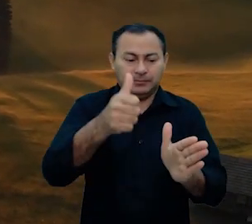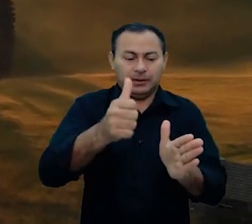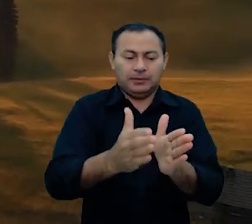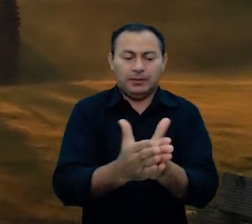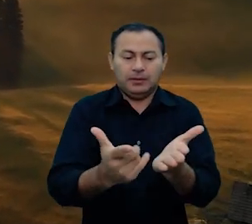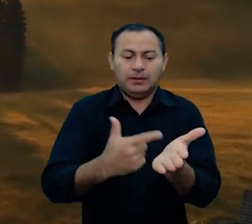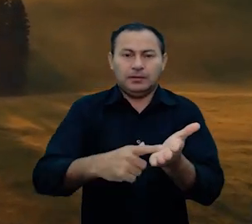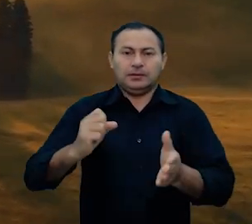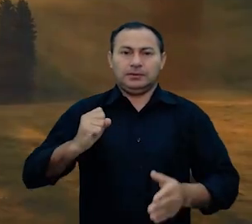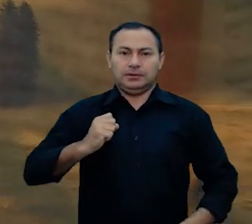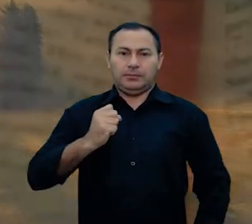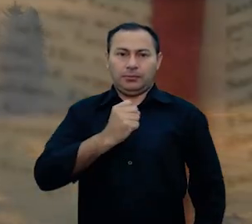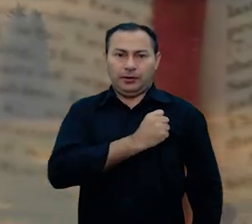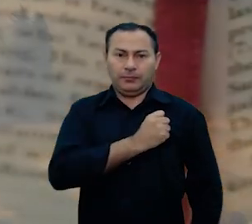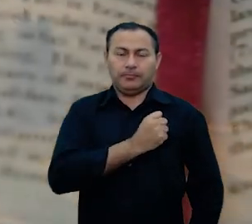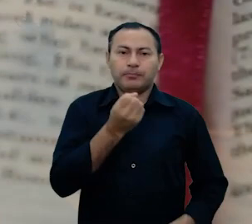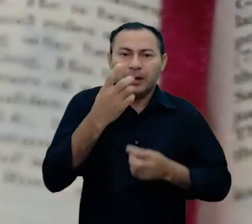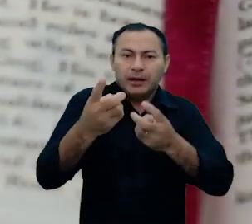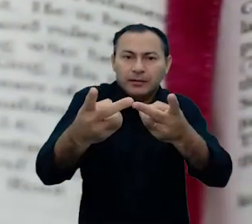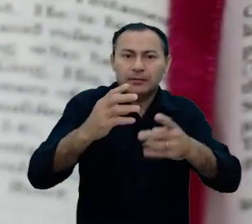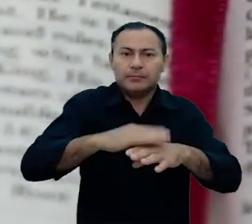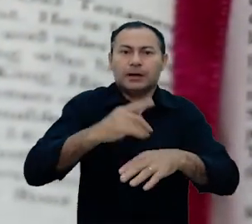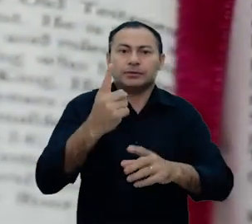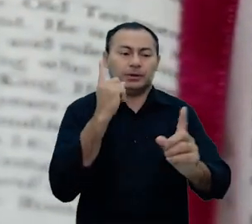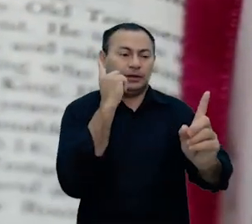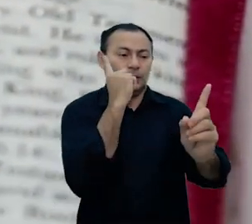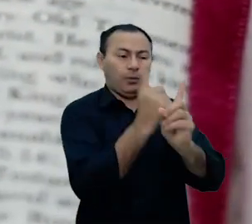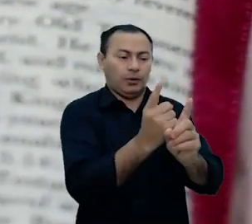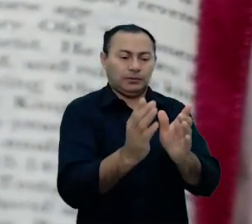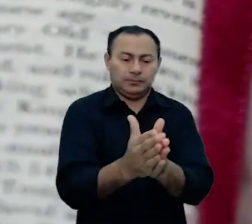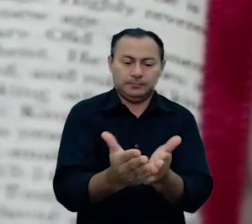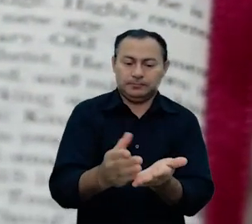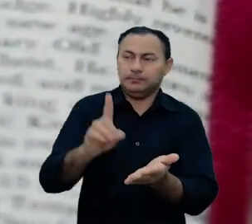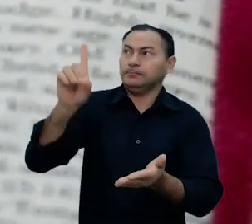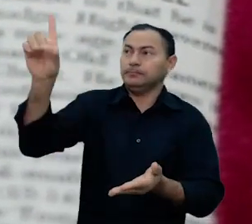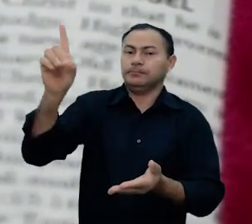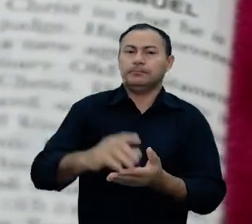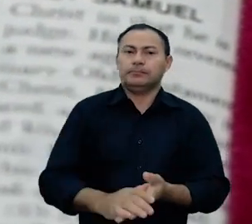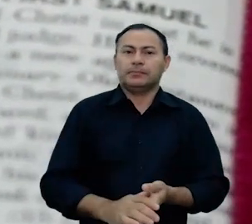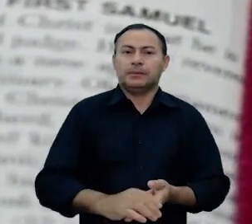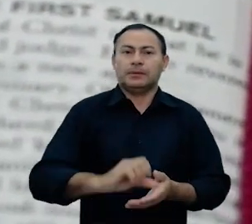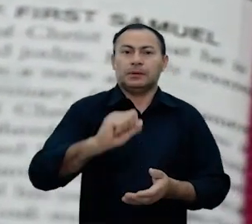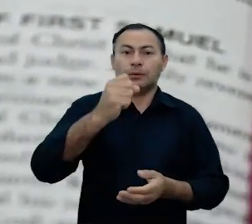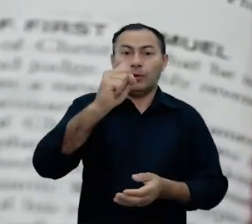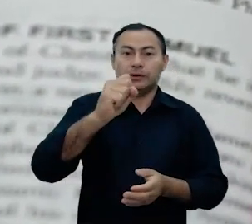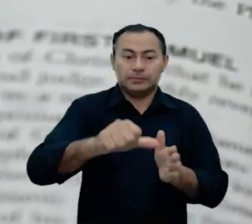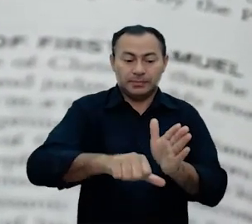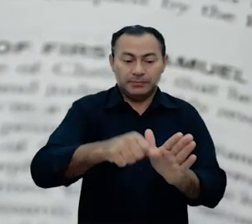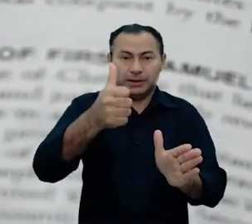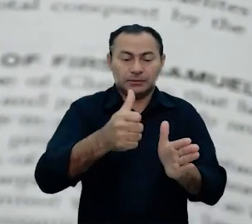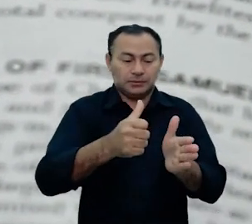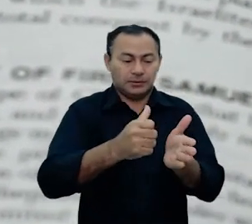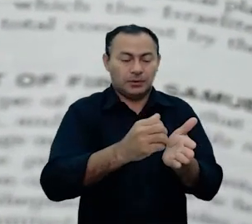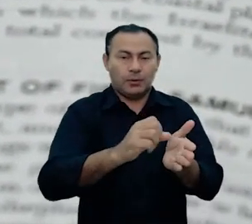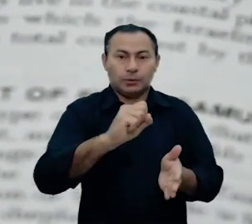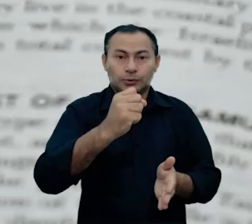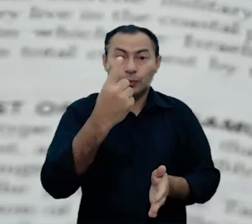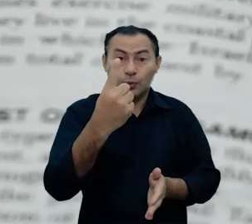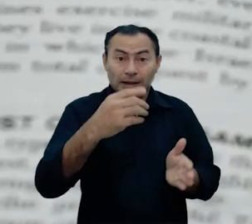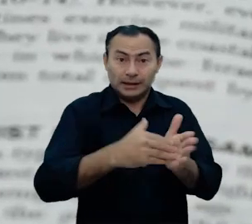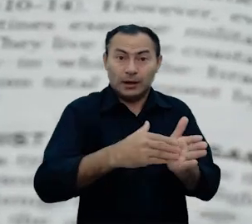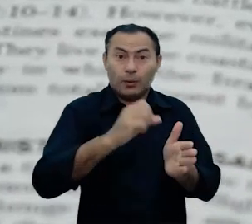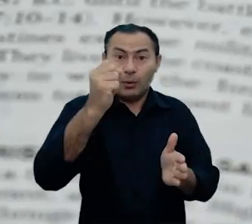de Samuel. Bem-vindo para mais um encontro com a Palavra. Nos 8 primeiros capítulos de 1